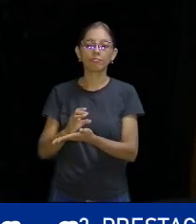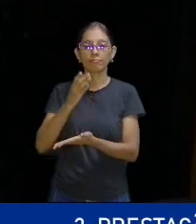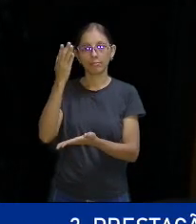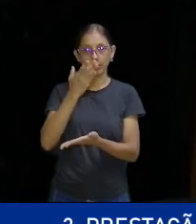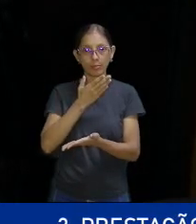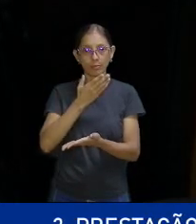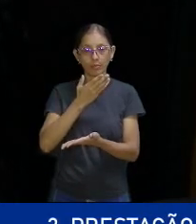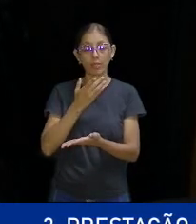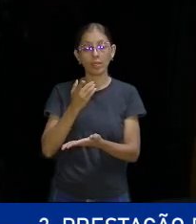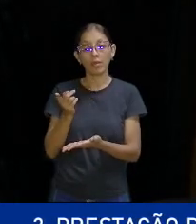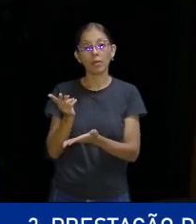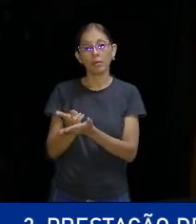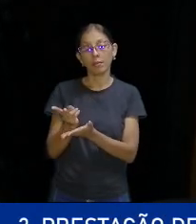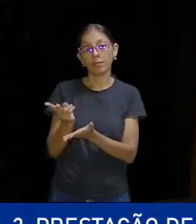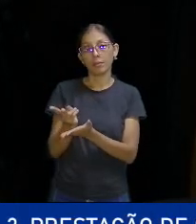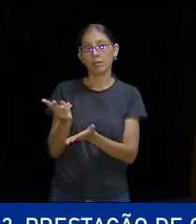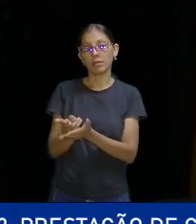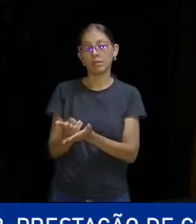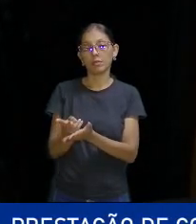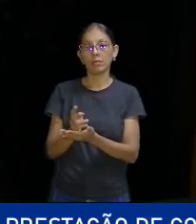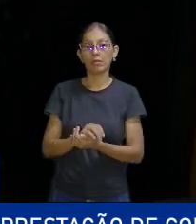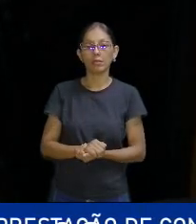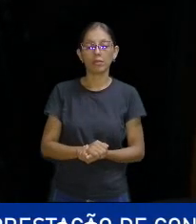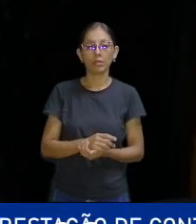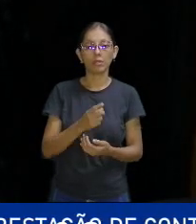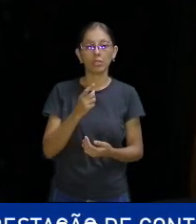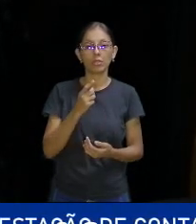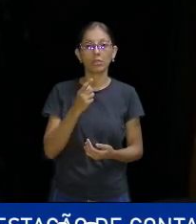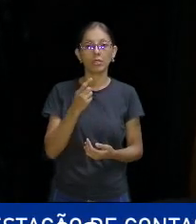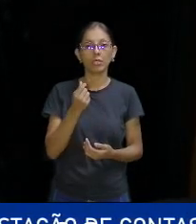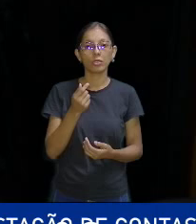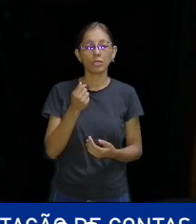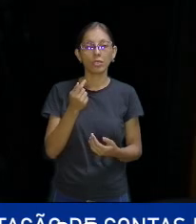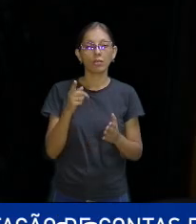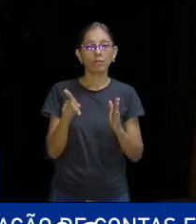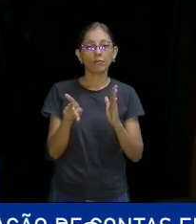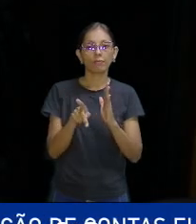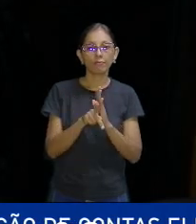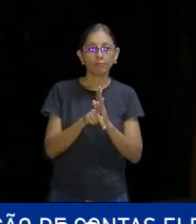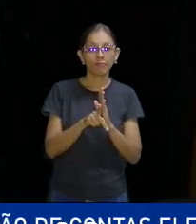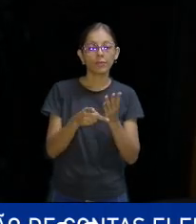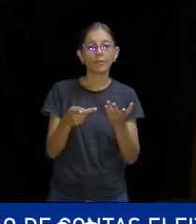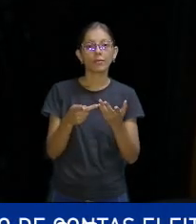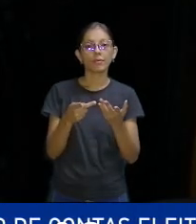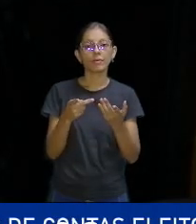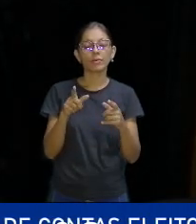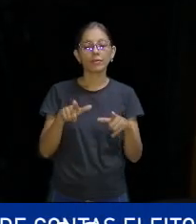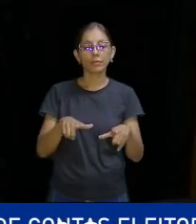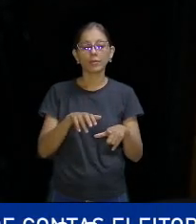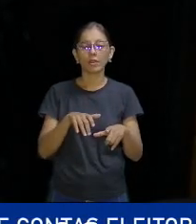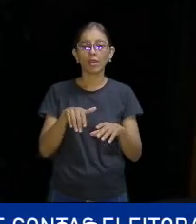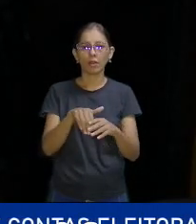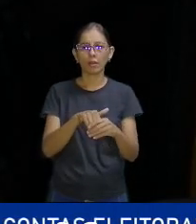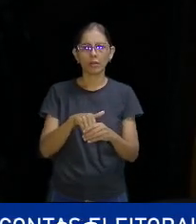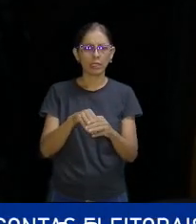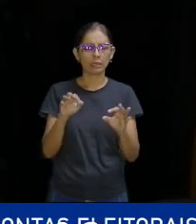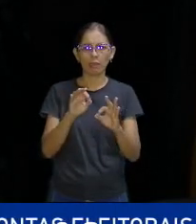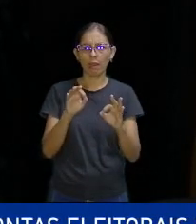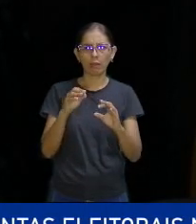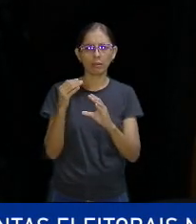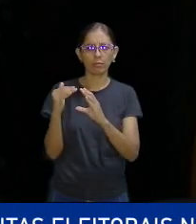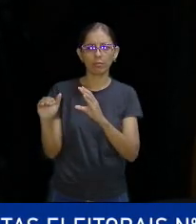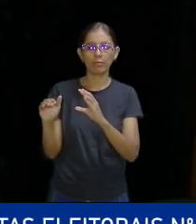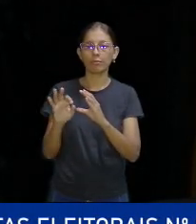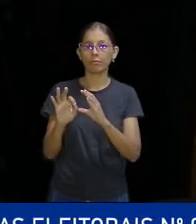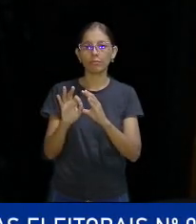de caráter permanente, nas quais não houve recebimento de cotas eleitorais, tampouco desembolso para defesas eleitorais.